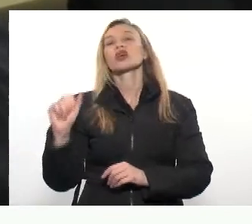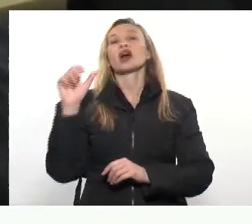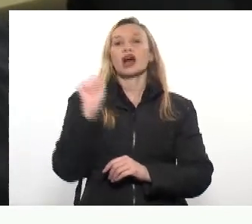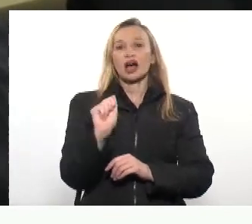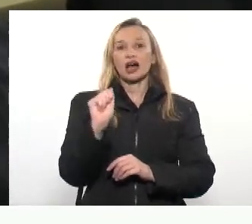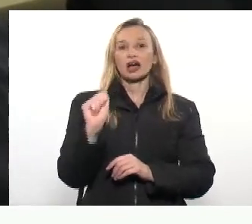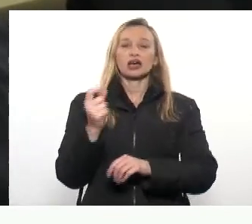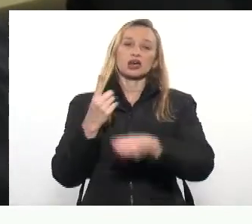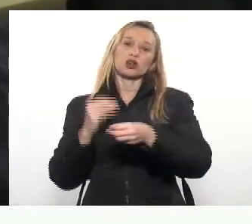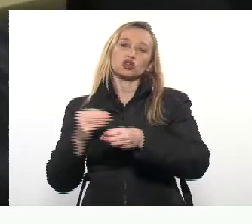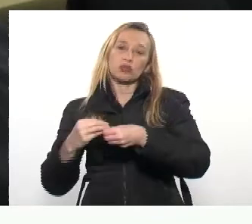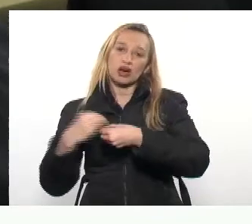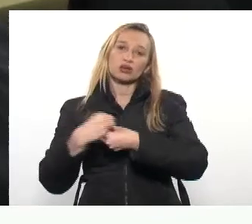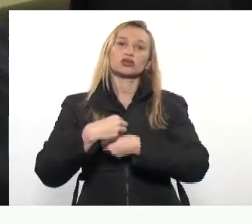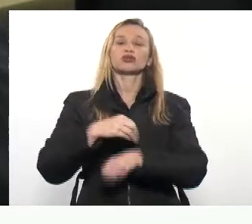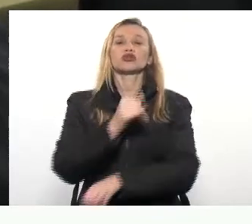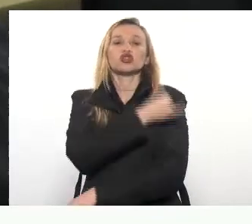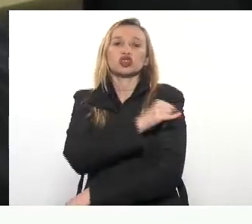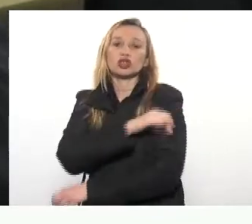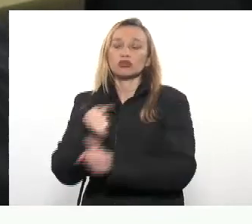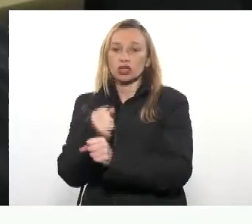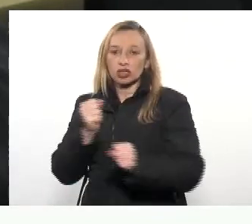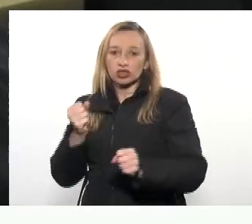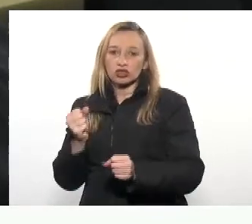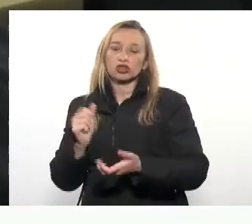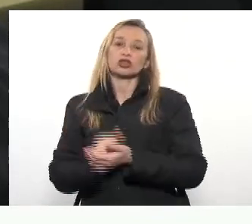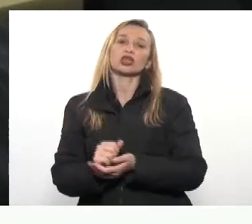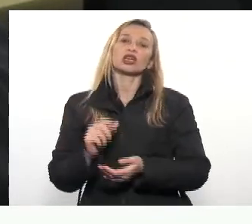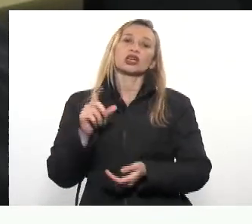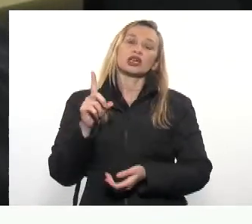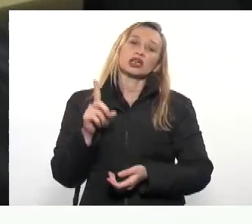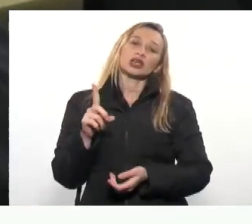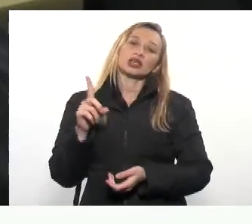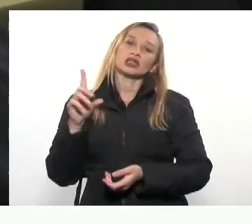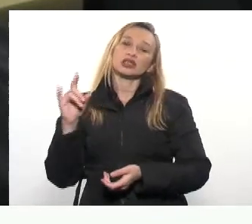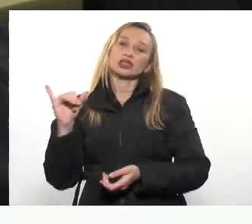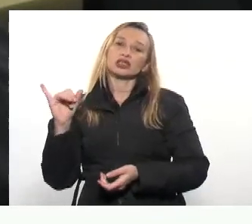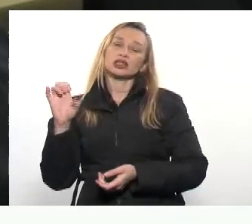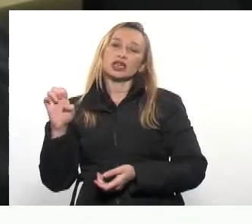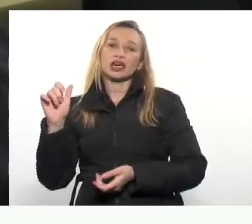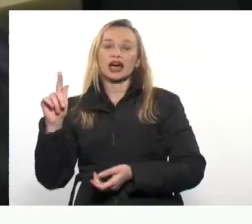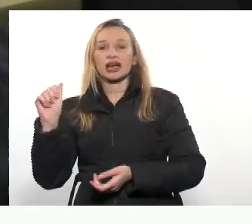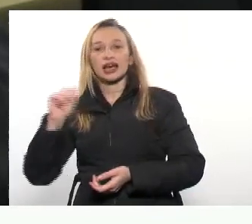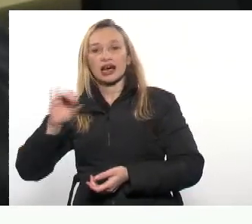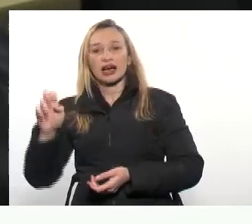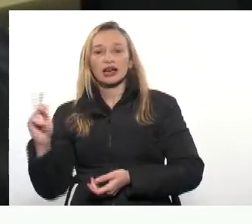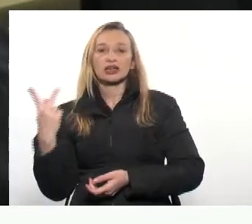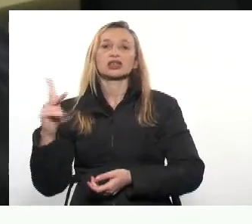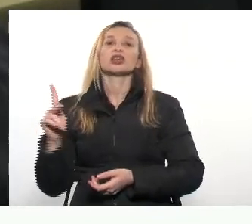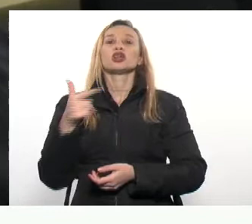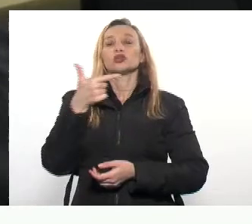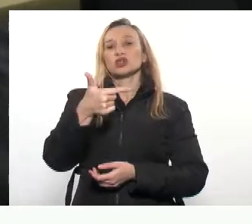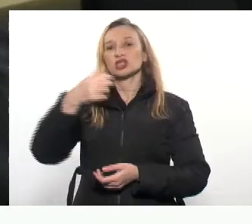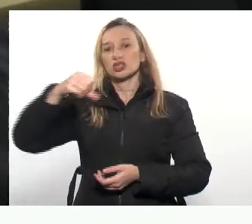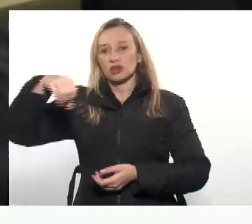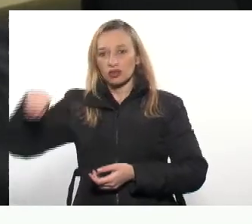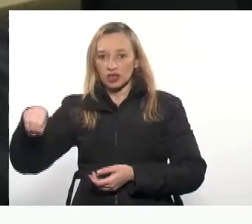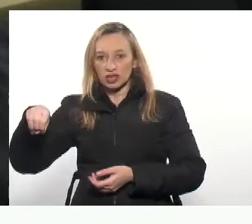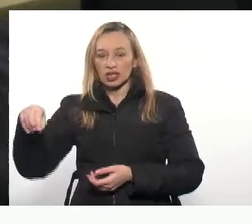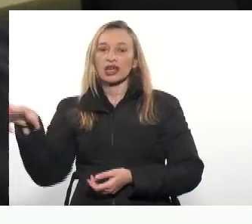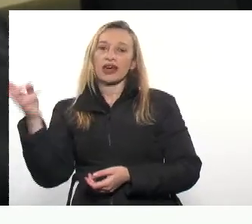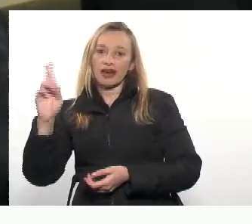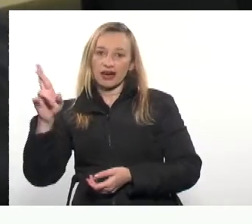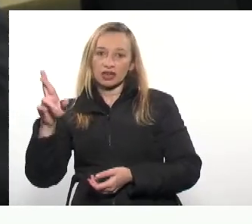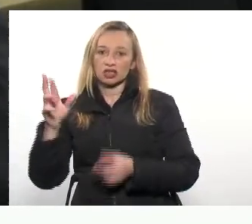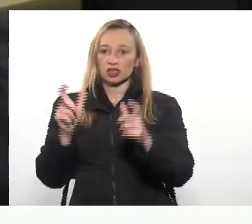potencial econômico, de maior renda, IDH e etc., hoje ele equivale a R$ 290, por